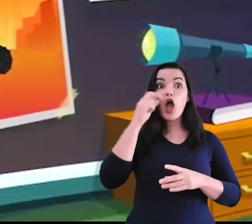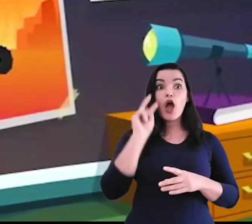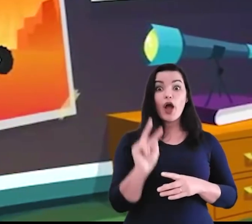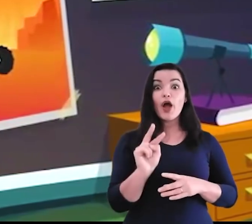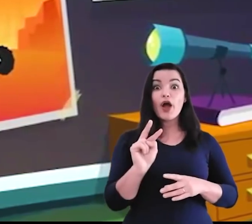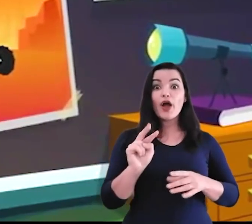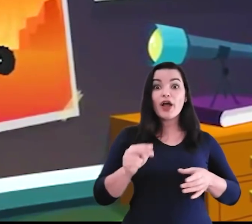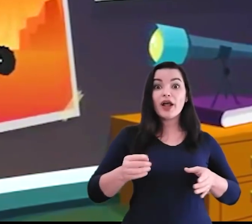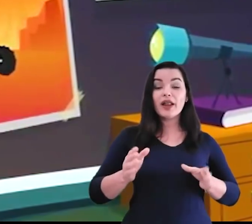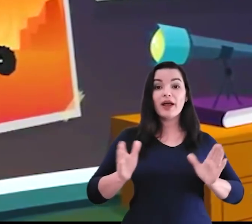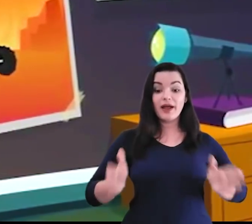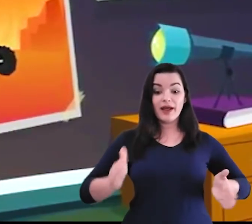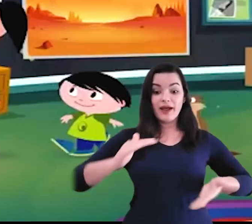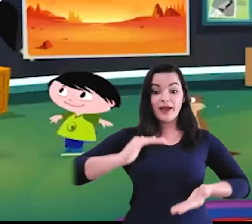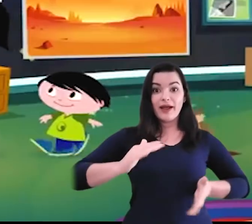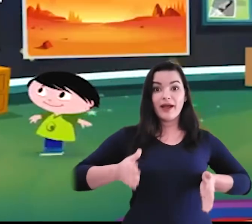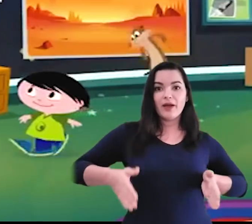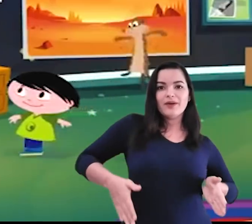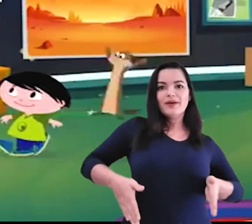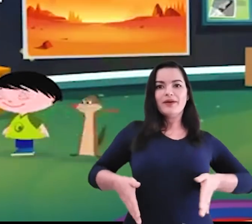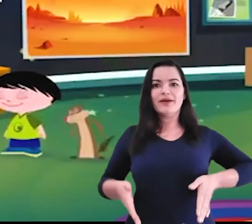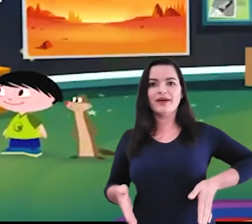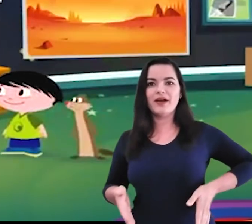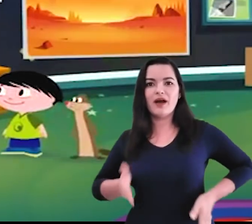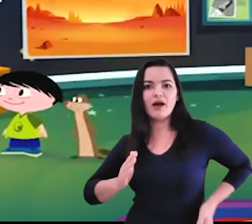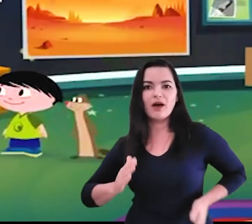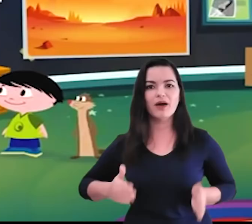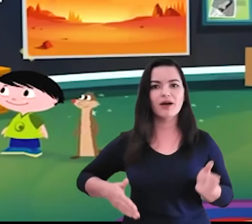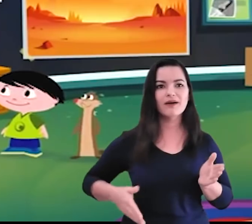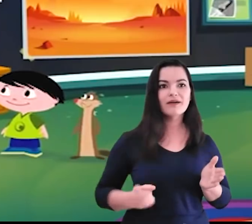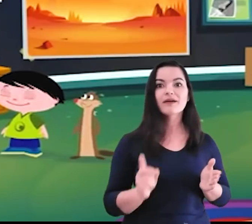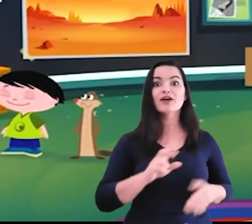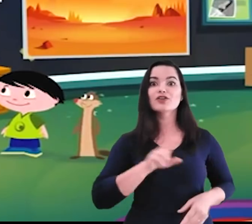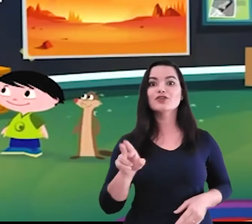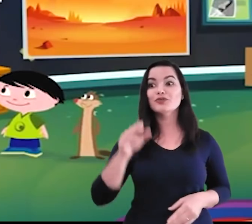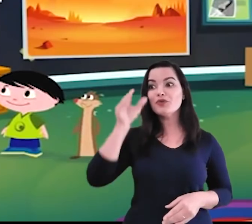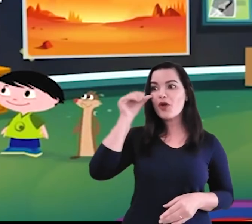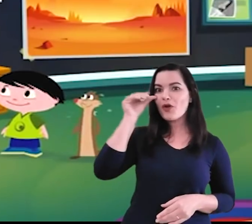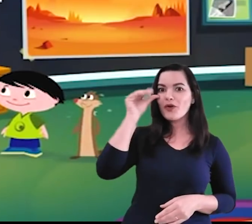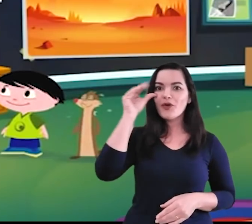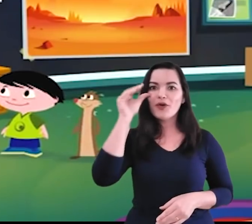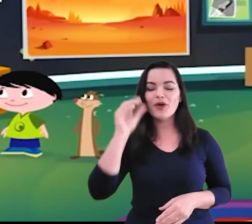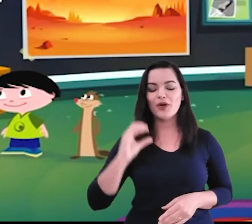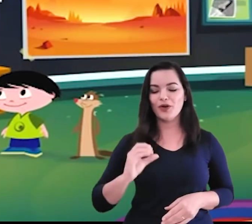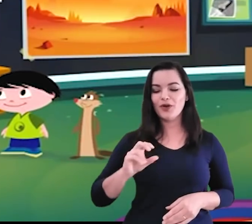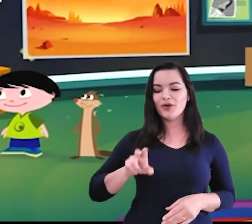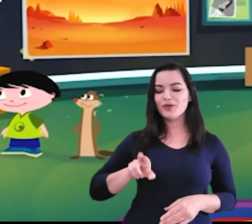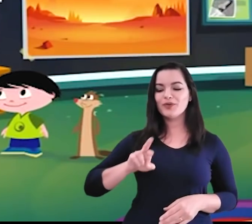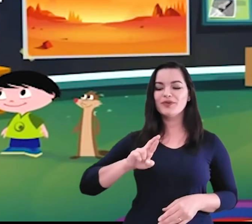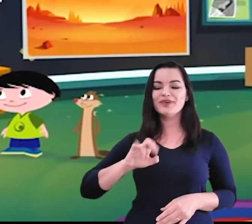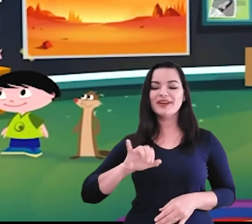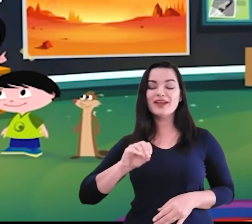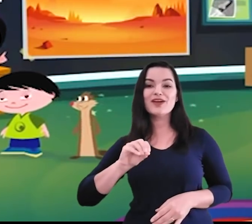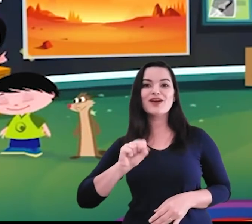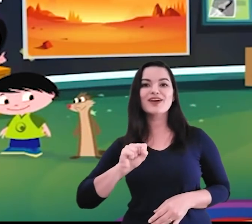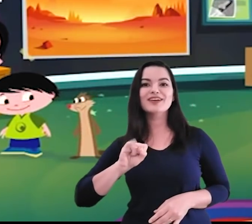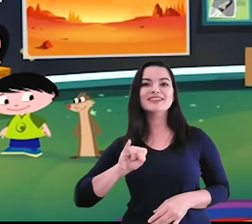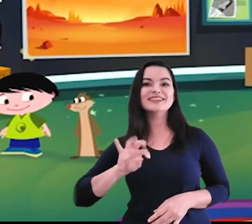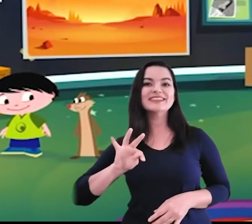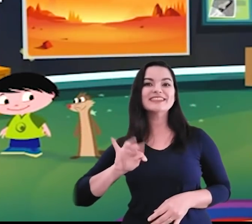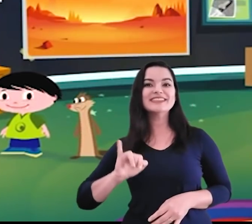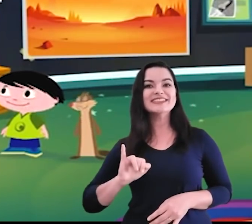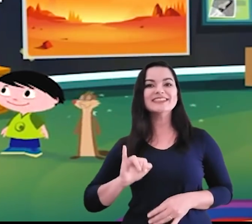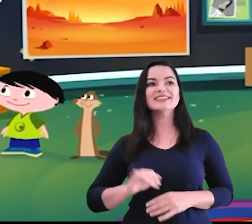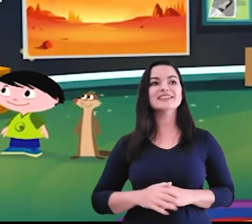Curiosity Júpiter, o robô enviado em missão para Marte. É isso! A gente vai fazer de conta que era robô e ia em